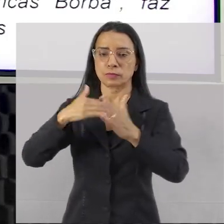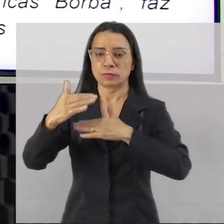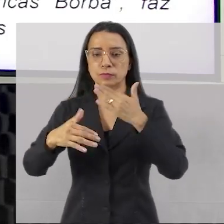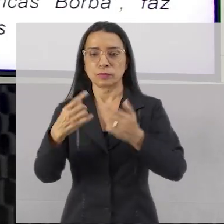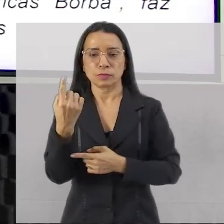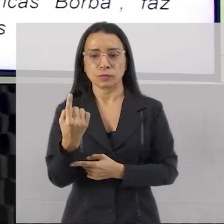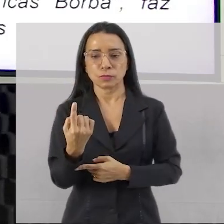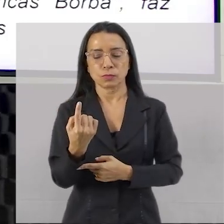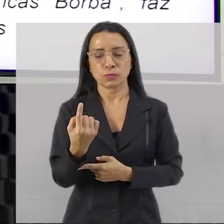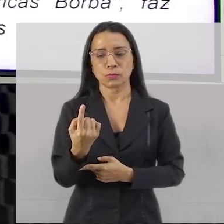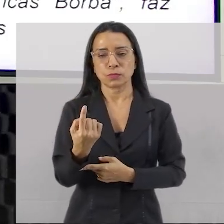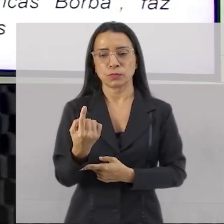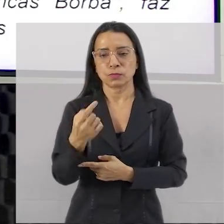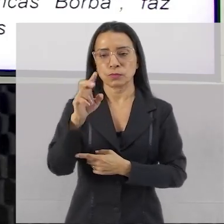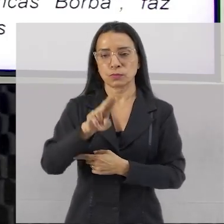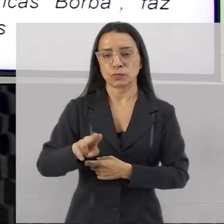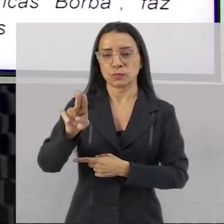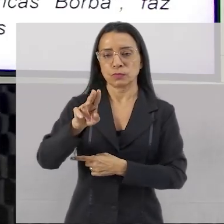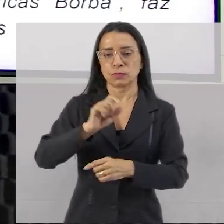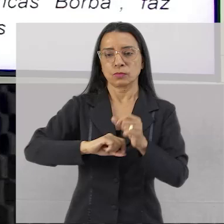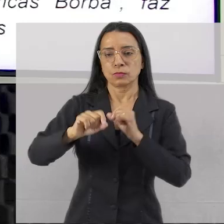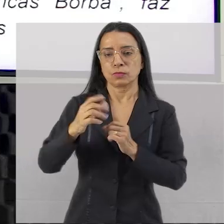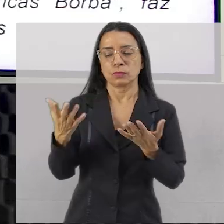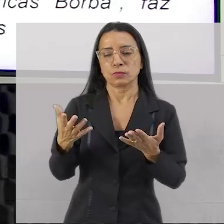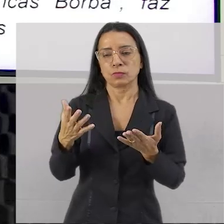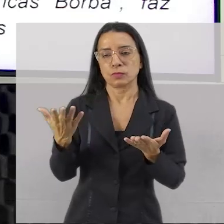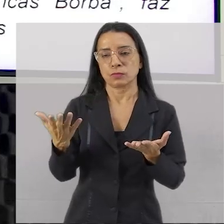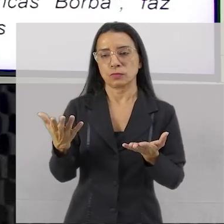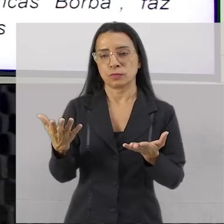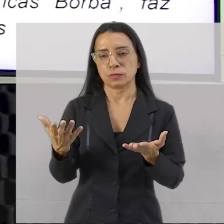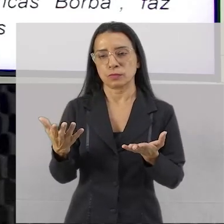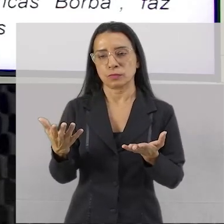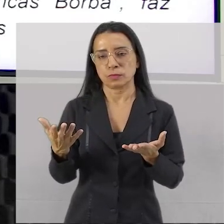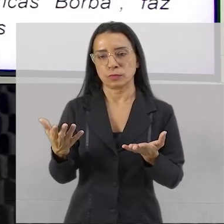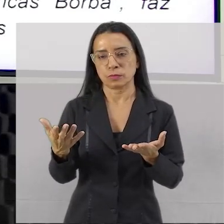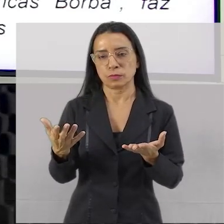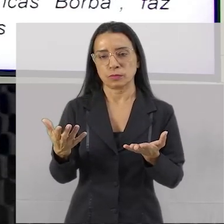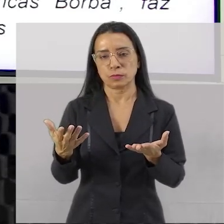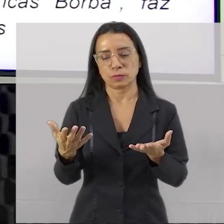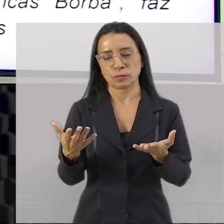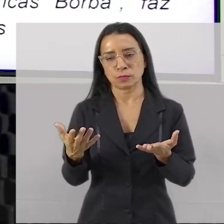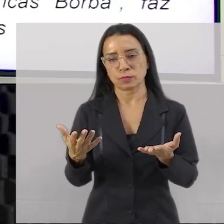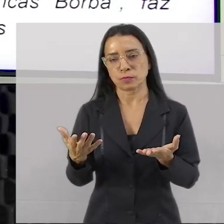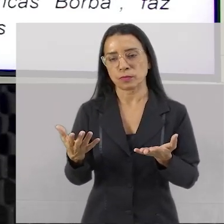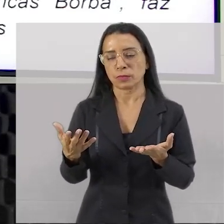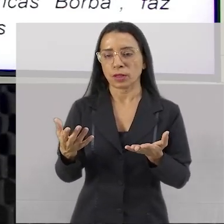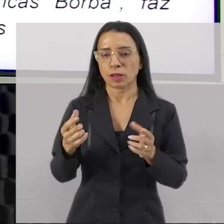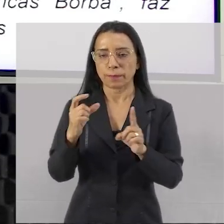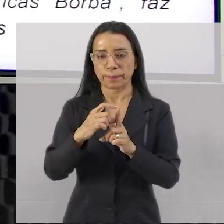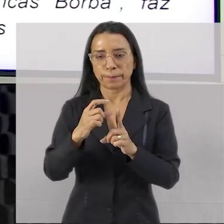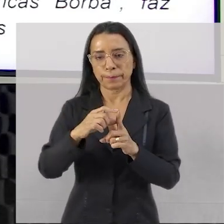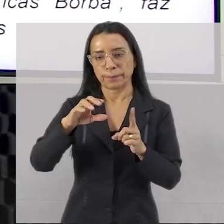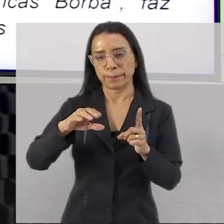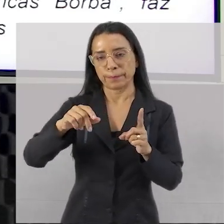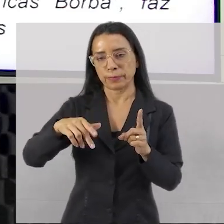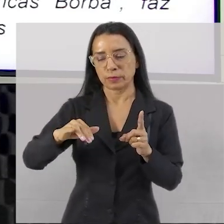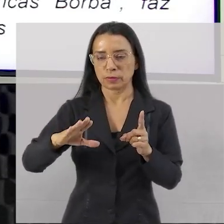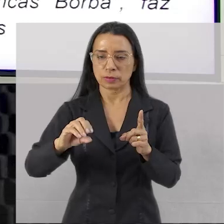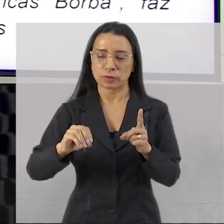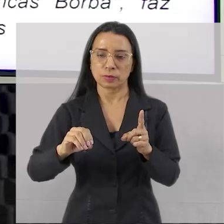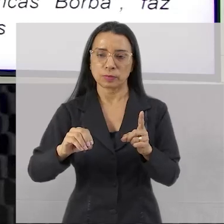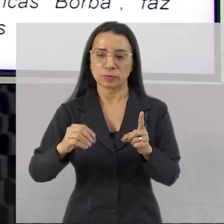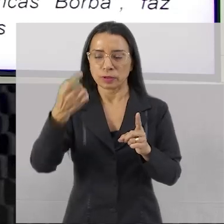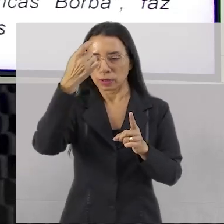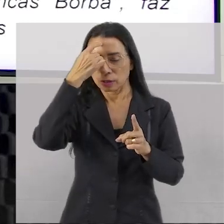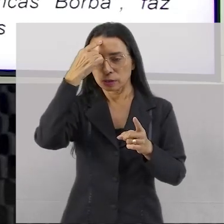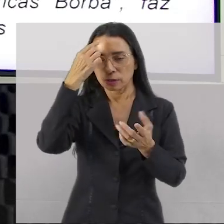Ele utiliza o componente coesivo a princípio, tá? Esse conector coesivo dá a ideia de